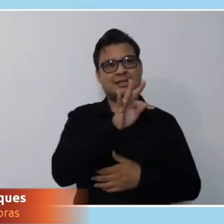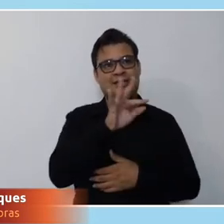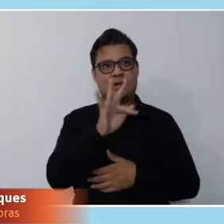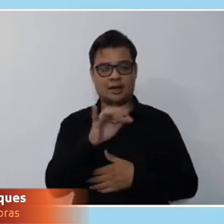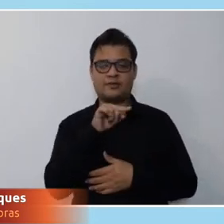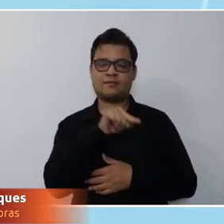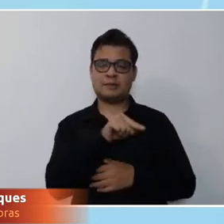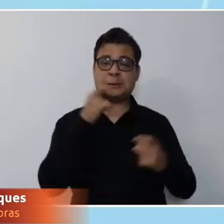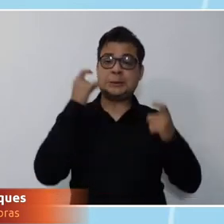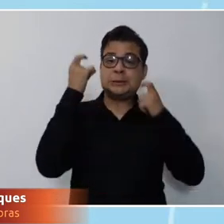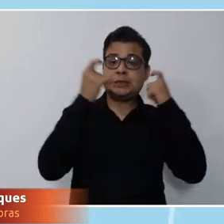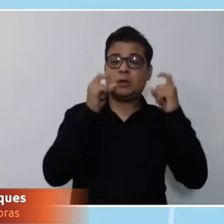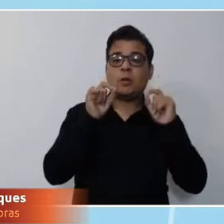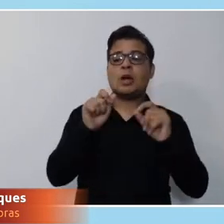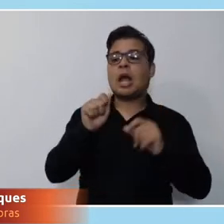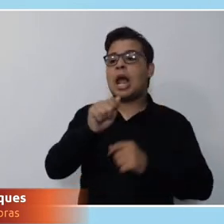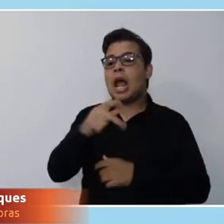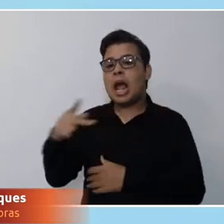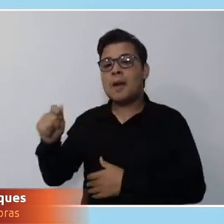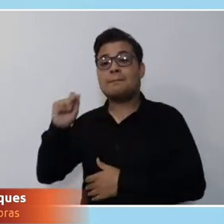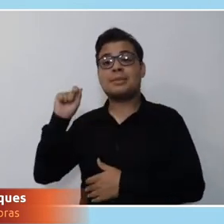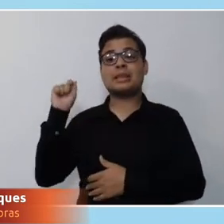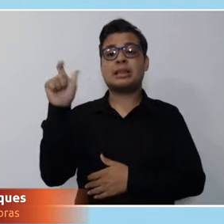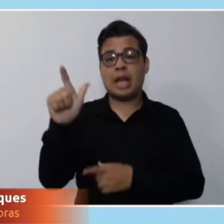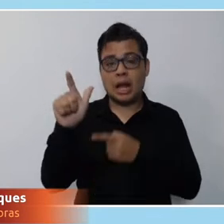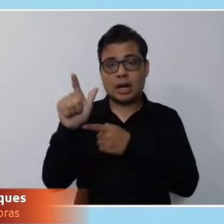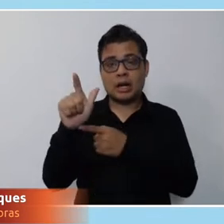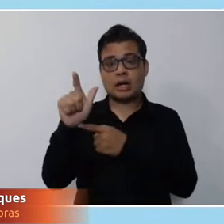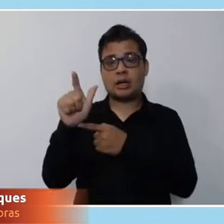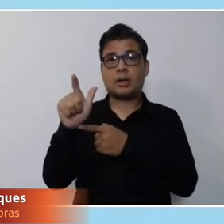como o Telegram funcionem